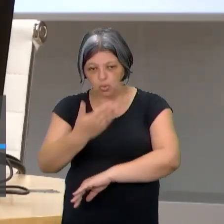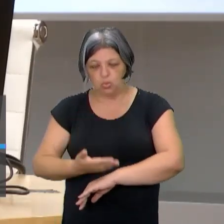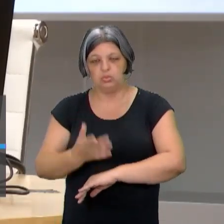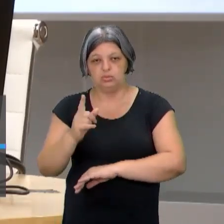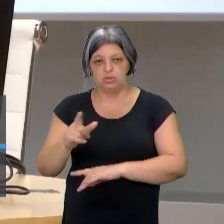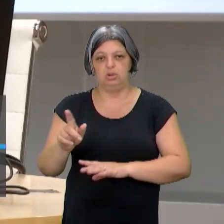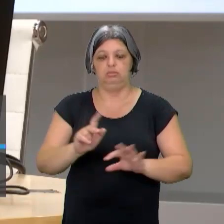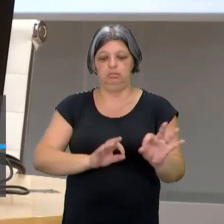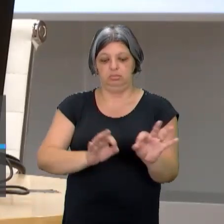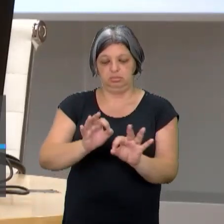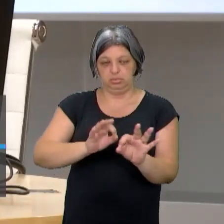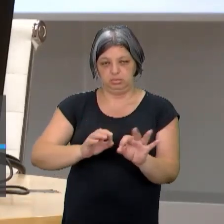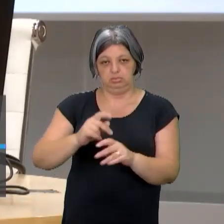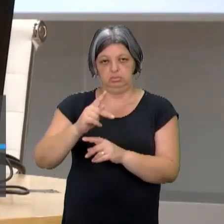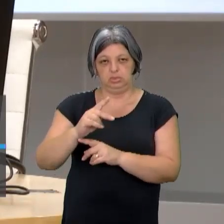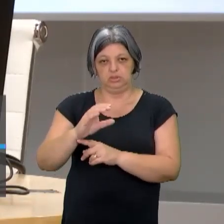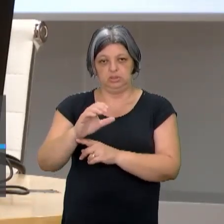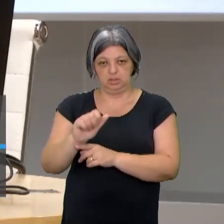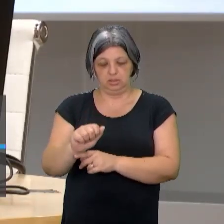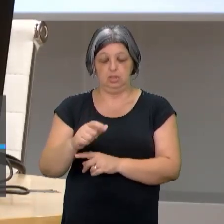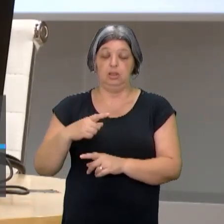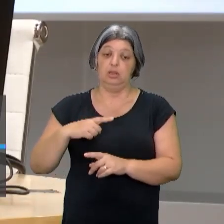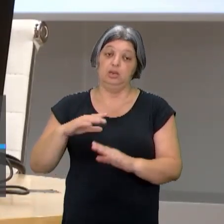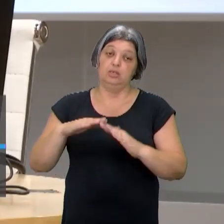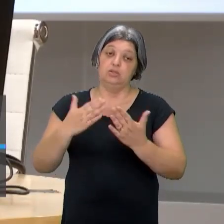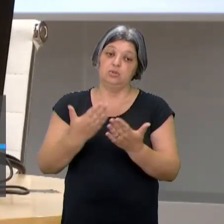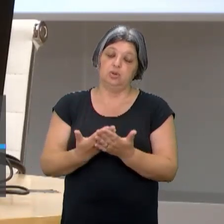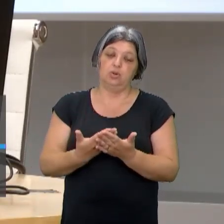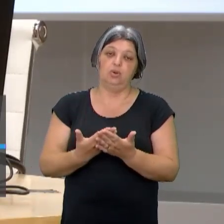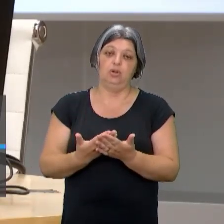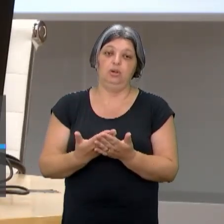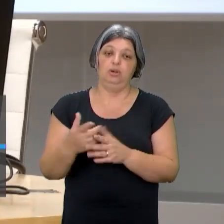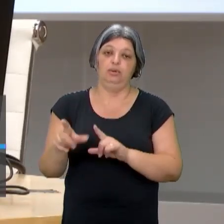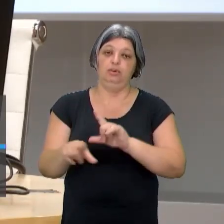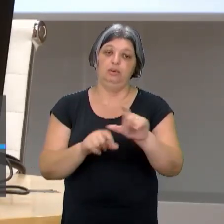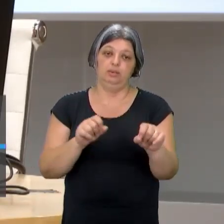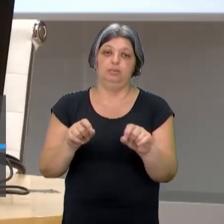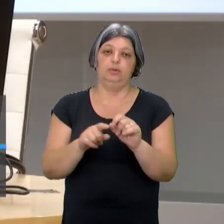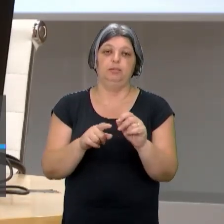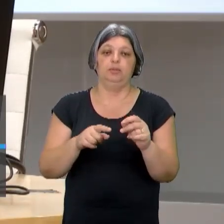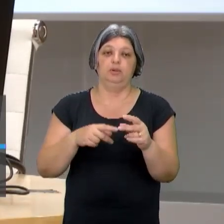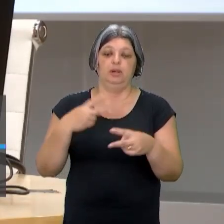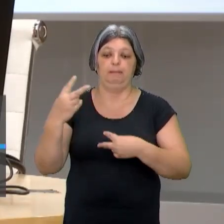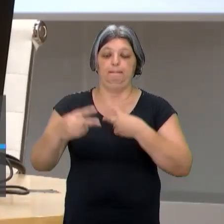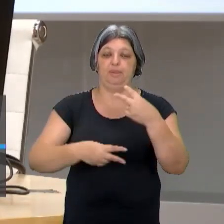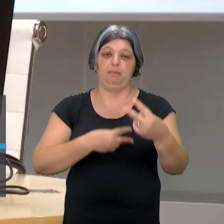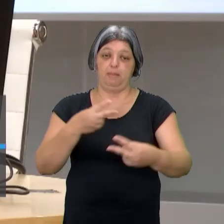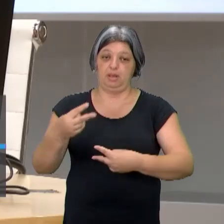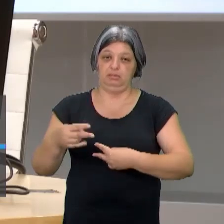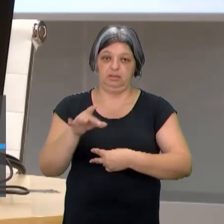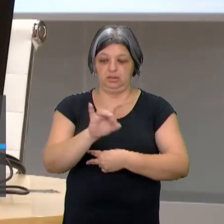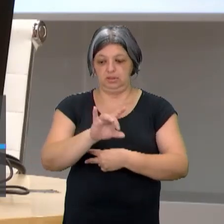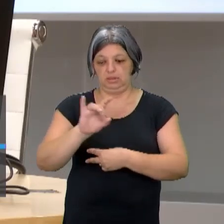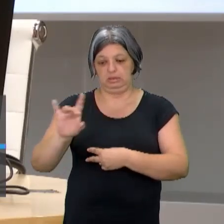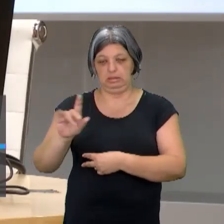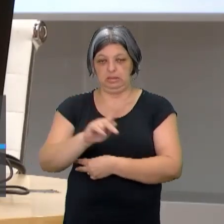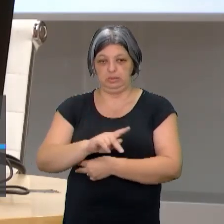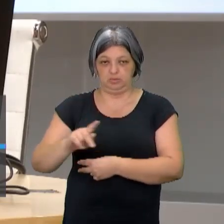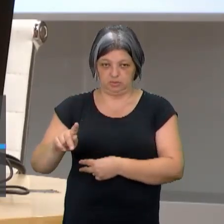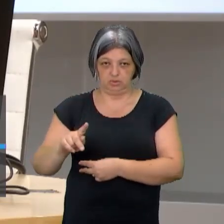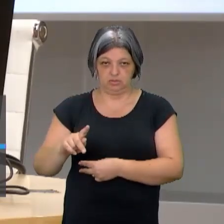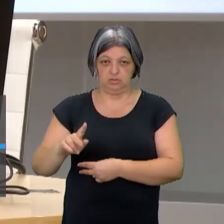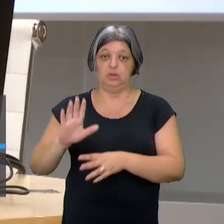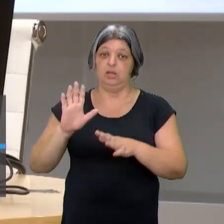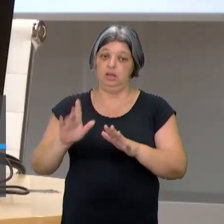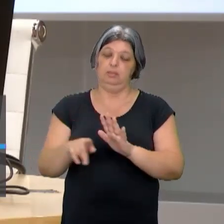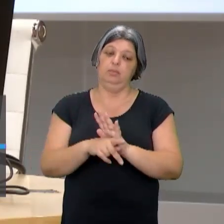exemplo. Tem escolas que preferem observar o planejamento bimestral de cada professor. Então, aí é